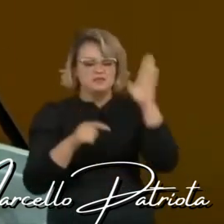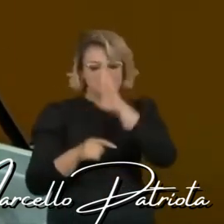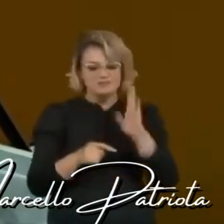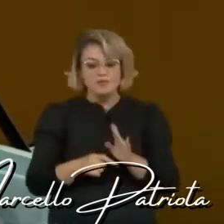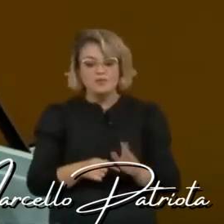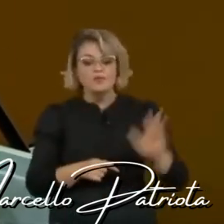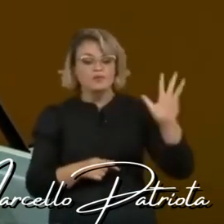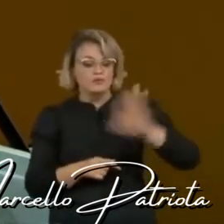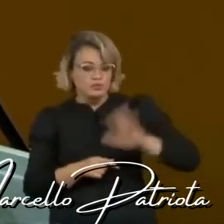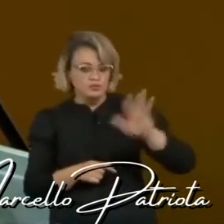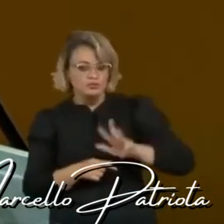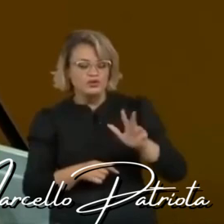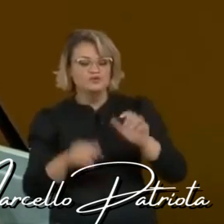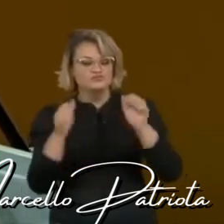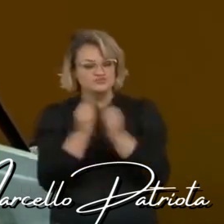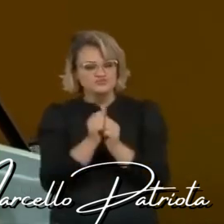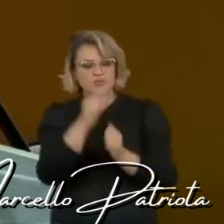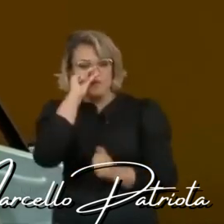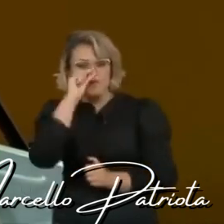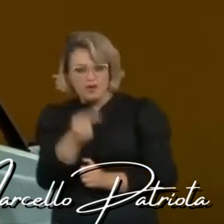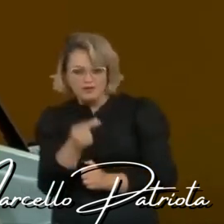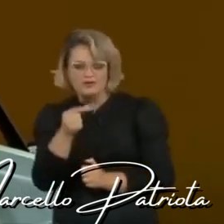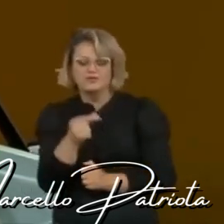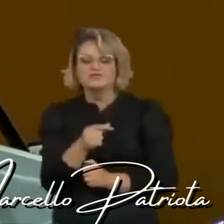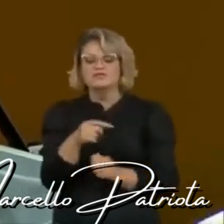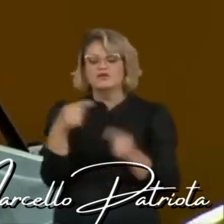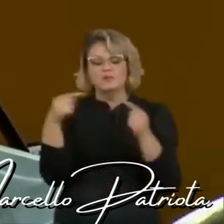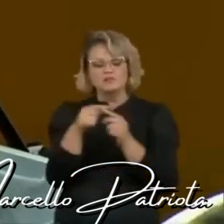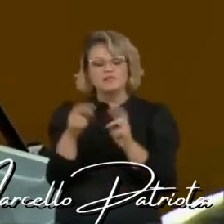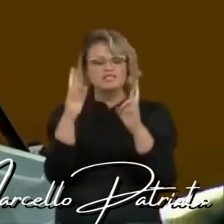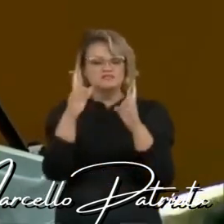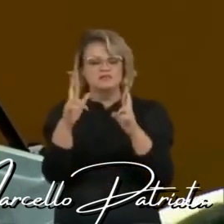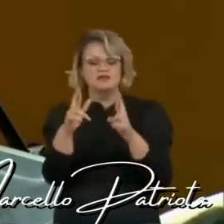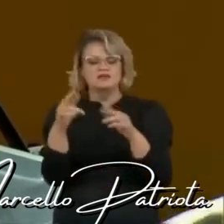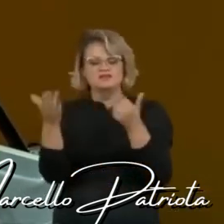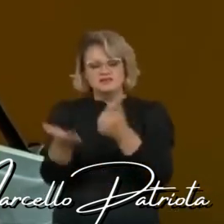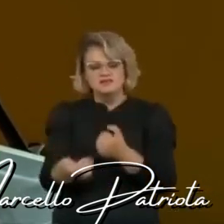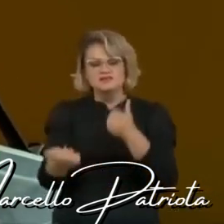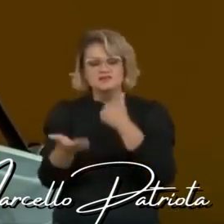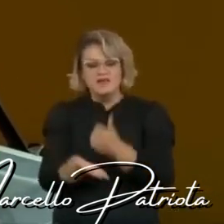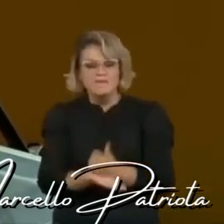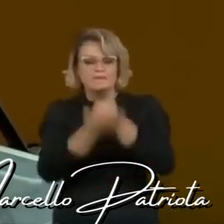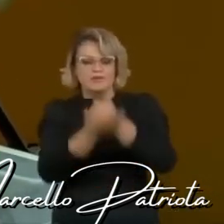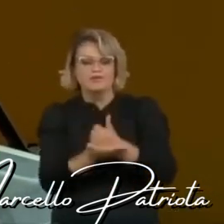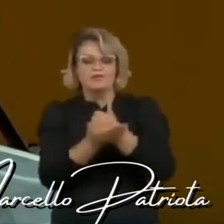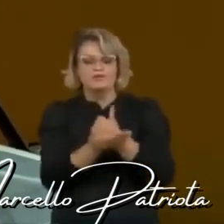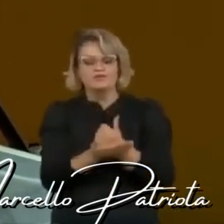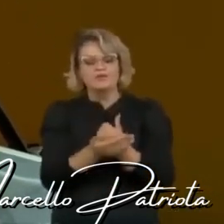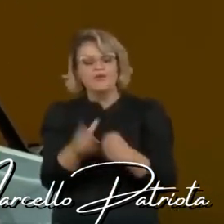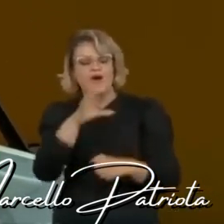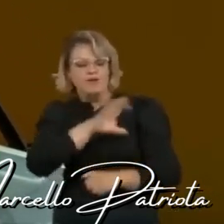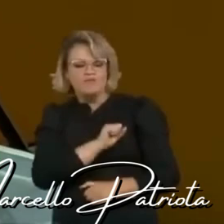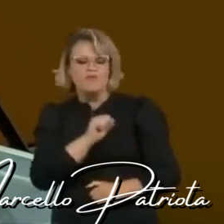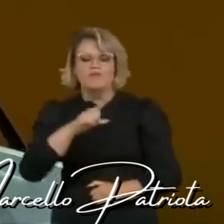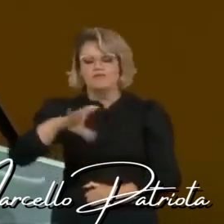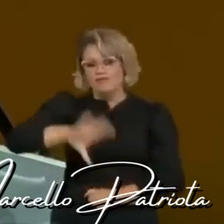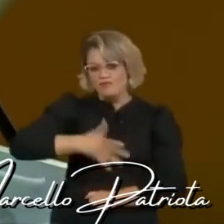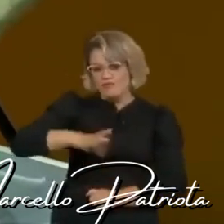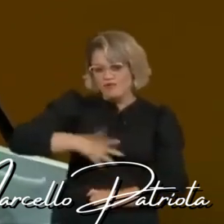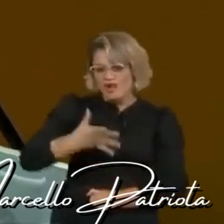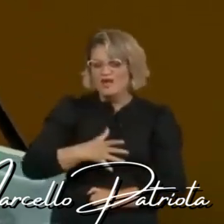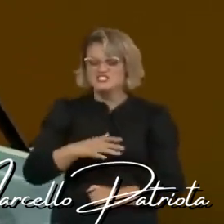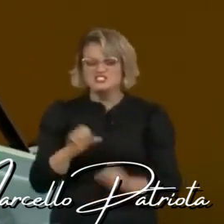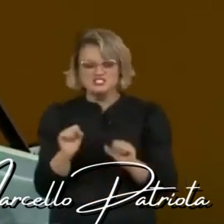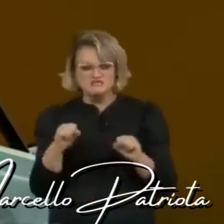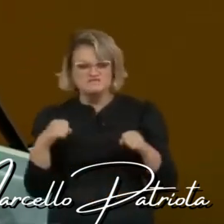Lula junto a Geraldo, é esperança e respaldo, honra, amor, coragem,